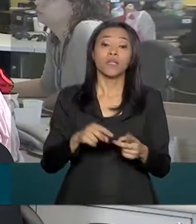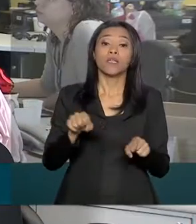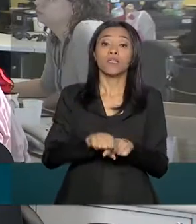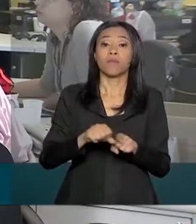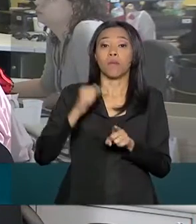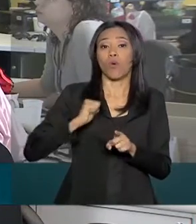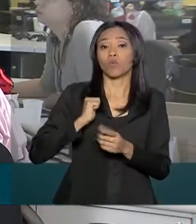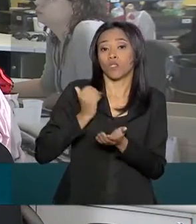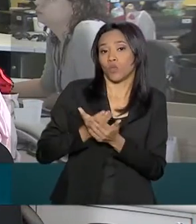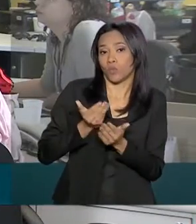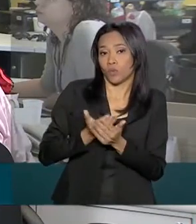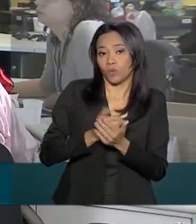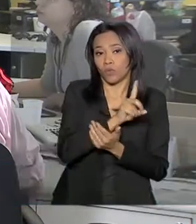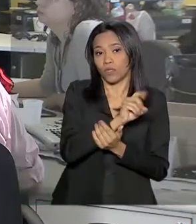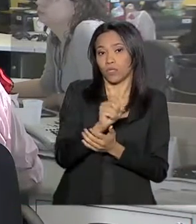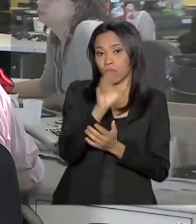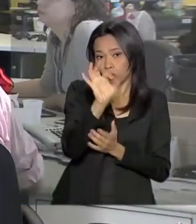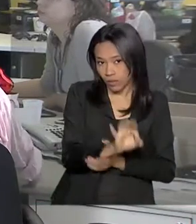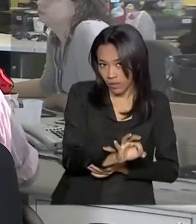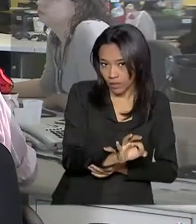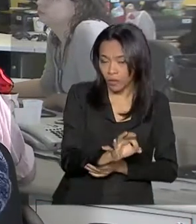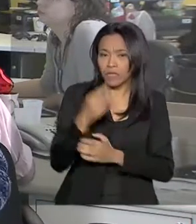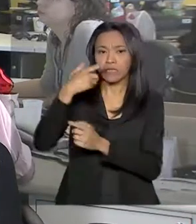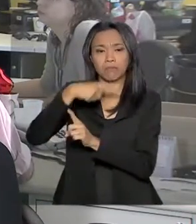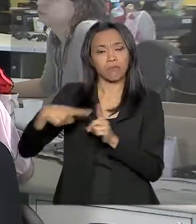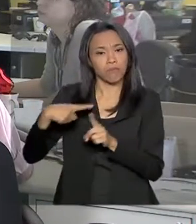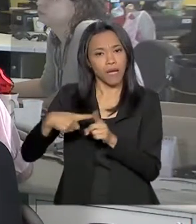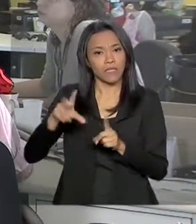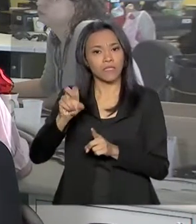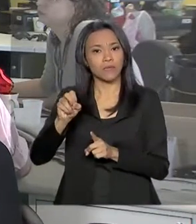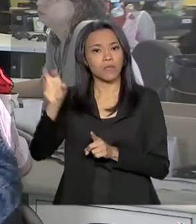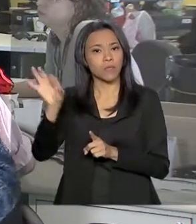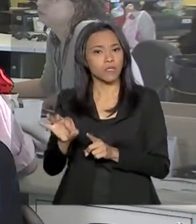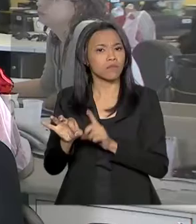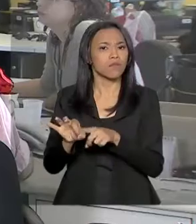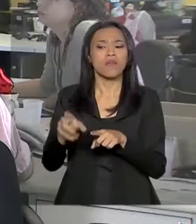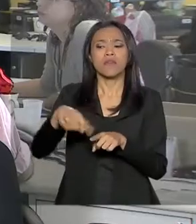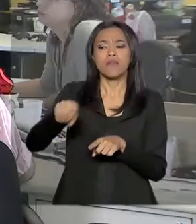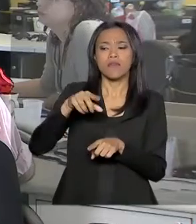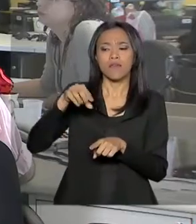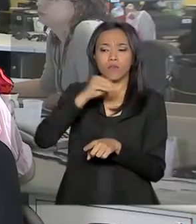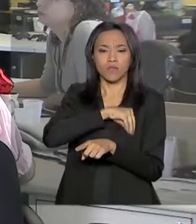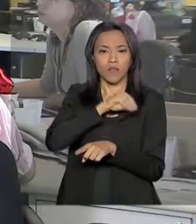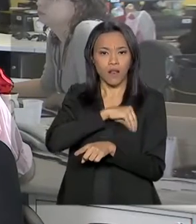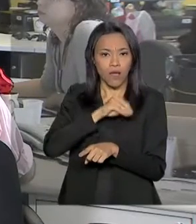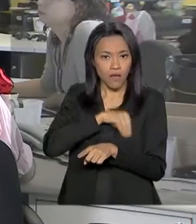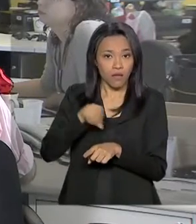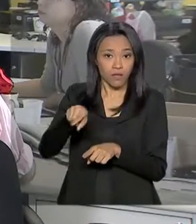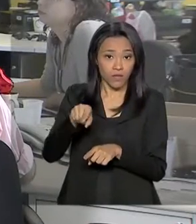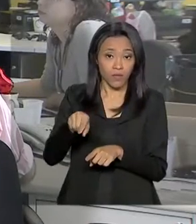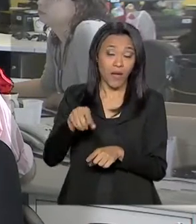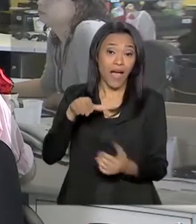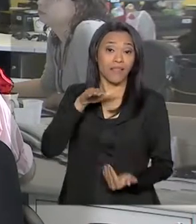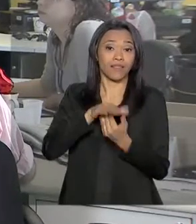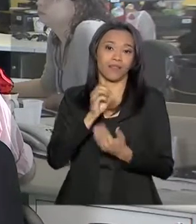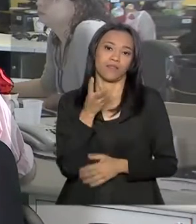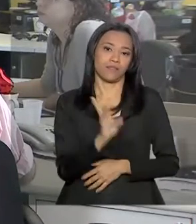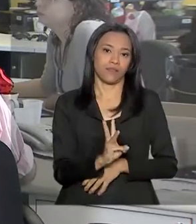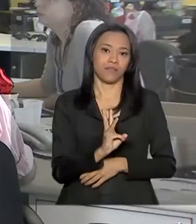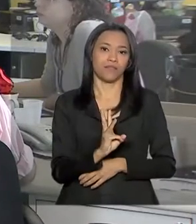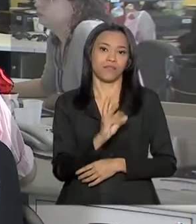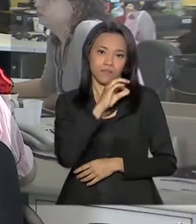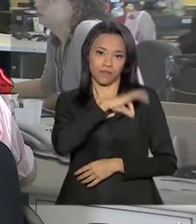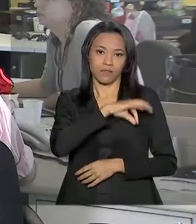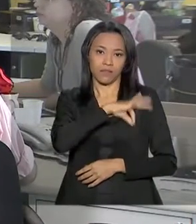integrais de 100%. As bolsas parciais são destinadas a estudantes que têm renda familiar bruta per capita de até 3 salários